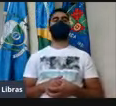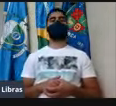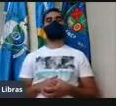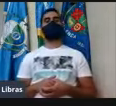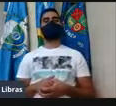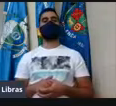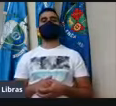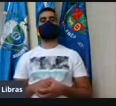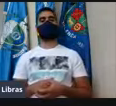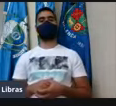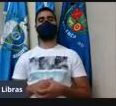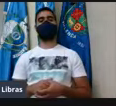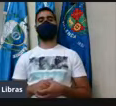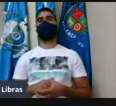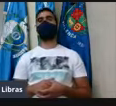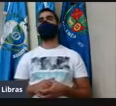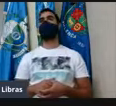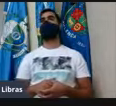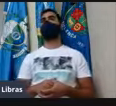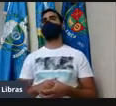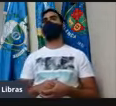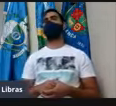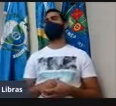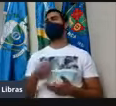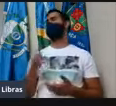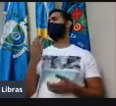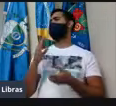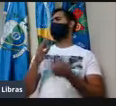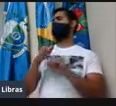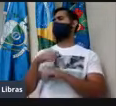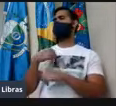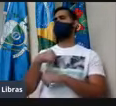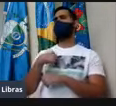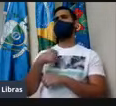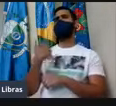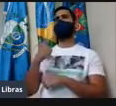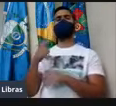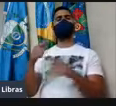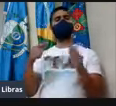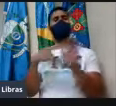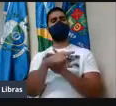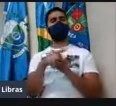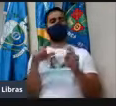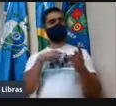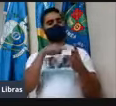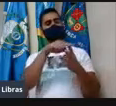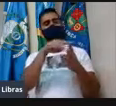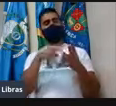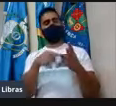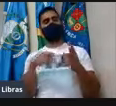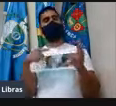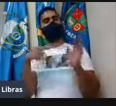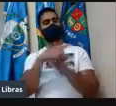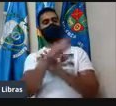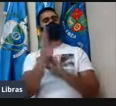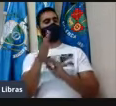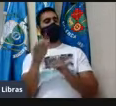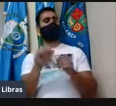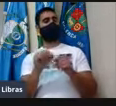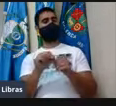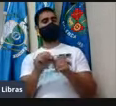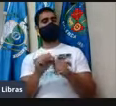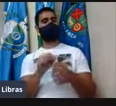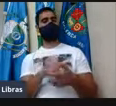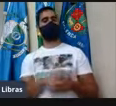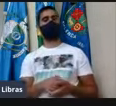Boa noite a todos, presidente. Na verdade, eu não tenho pergunta. Três perguntas que eu iria fazer, os vereadores já fizeram. Como